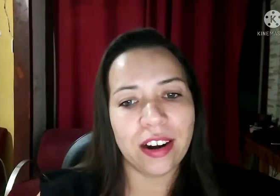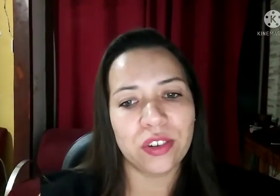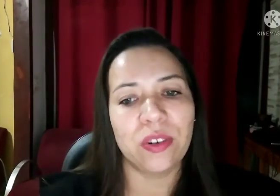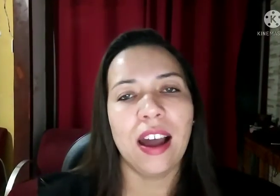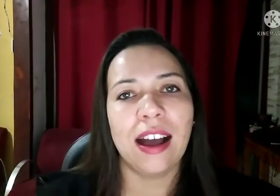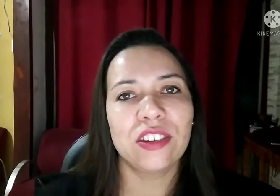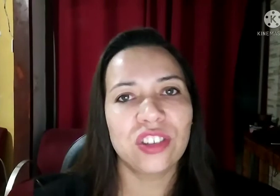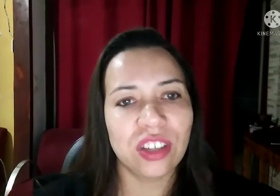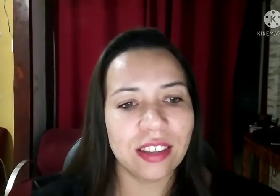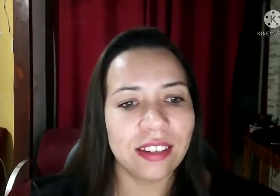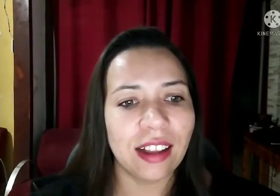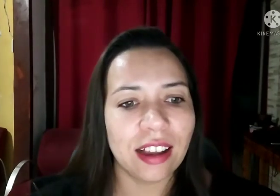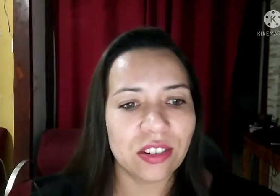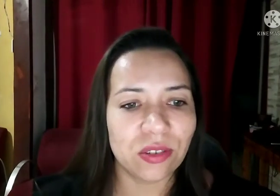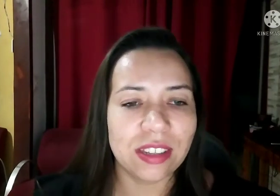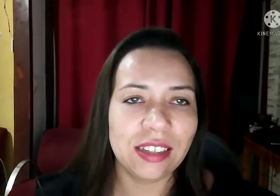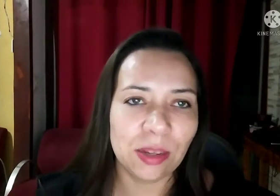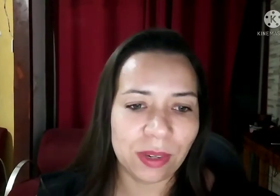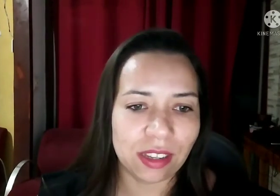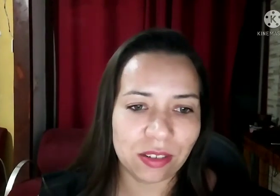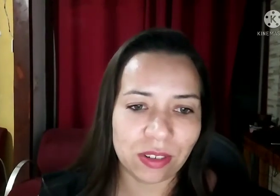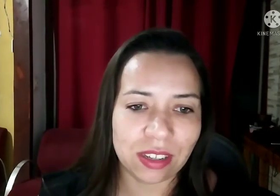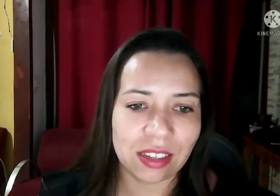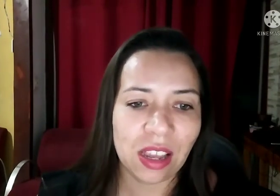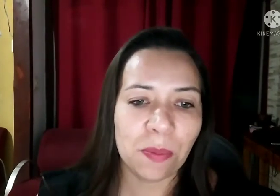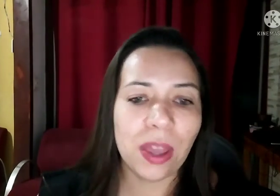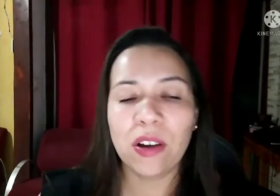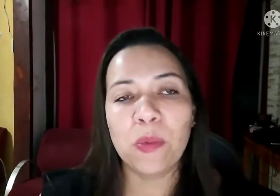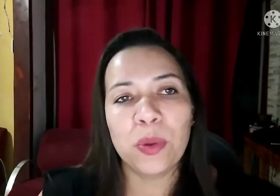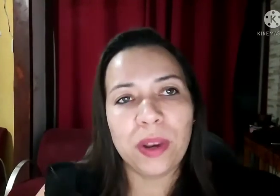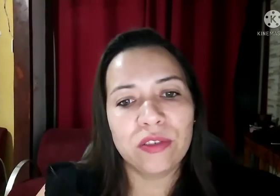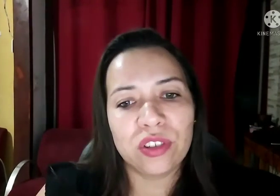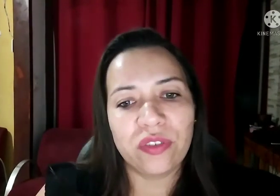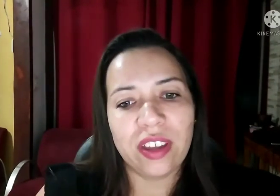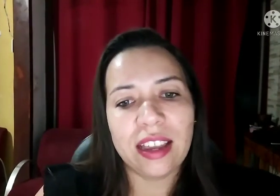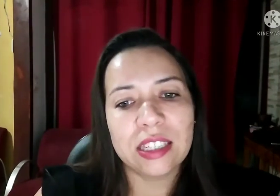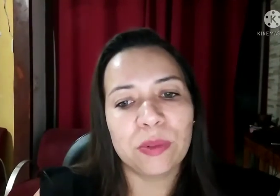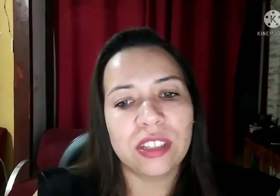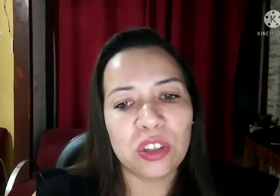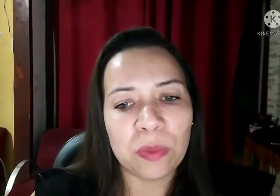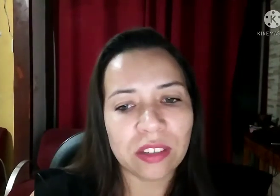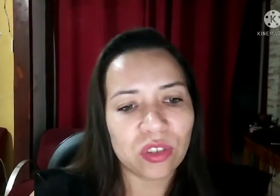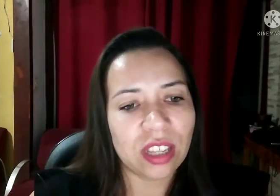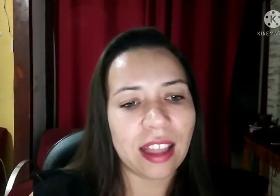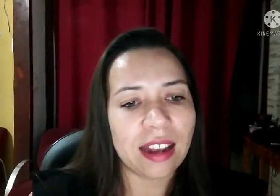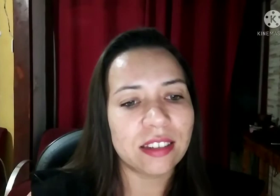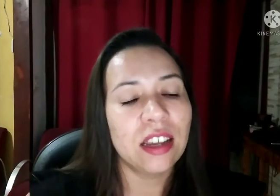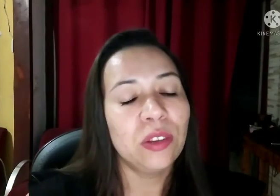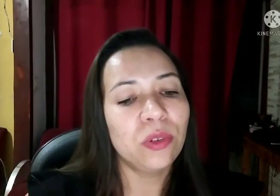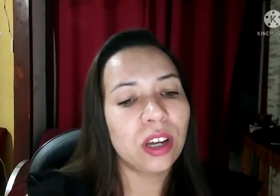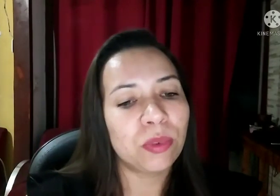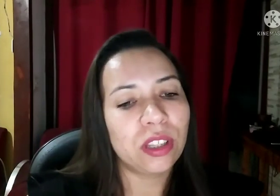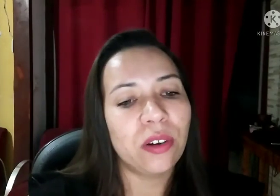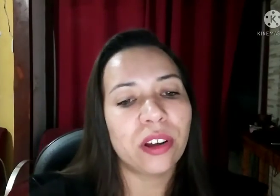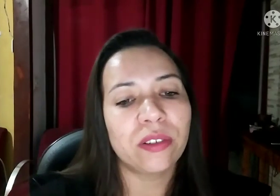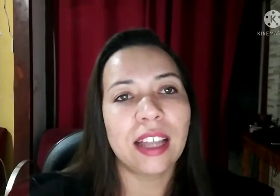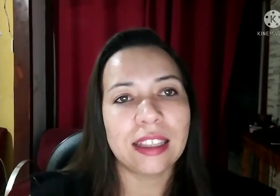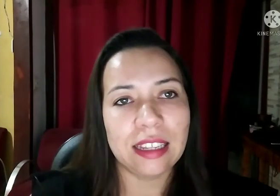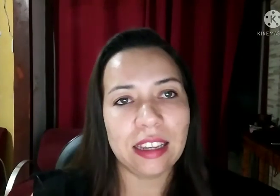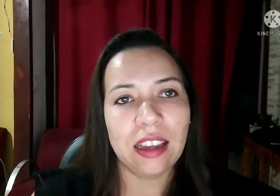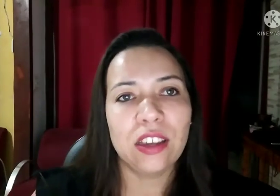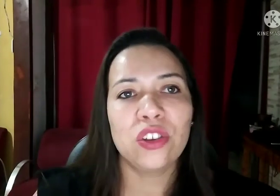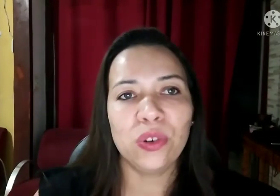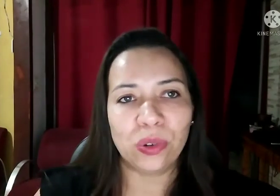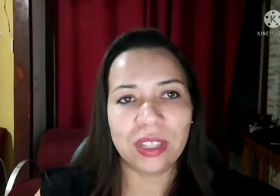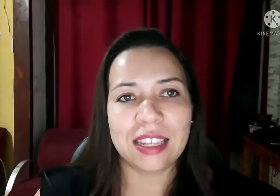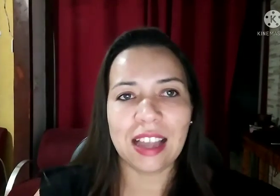campo fértil a distintas indagações e interpretações, bem como o emprego de diferentes procedimentos de análise no campo teórico da